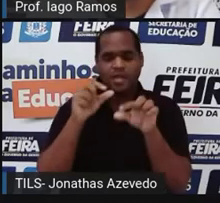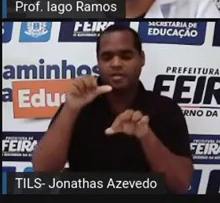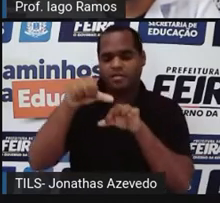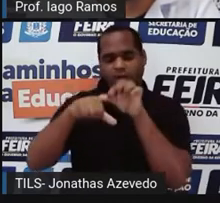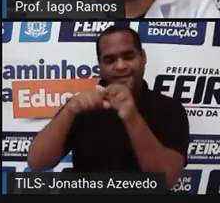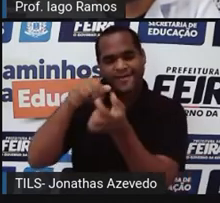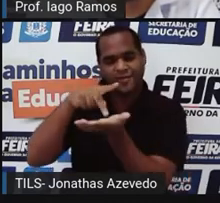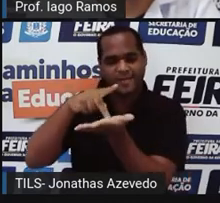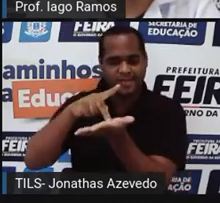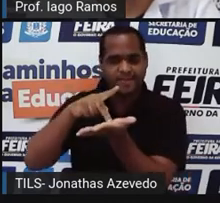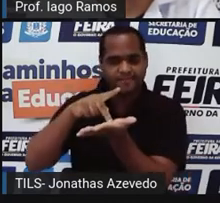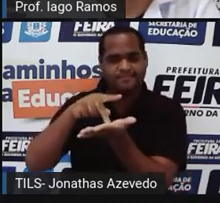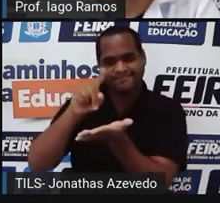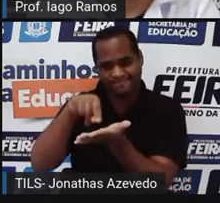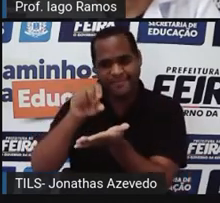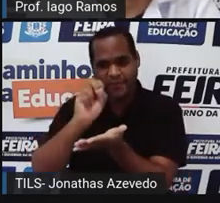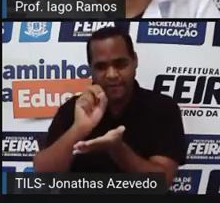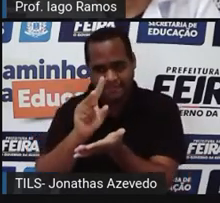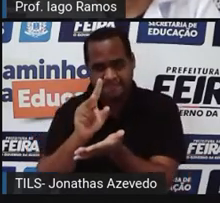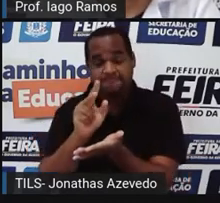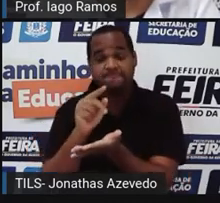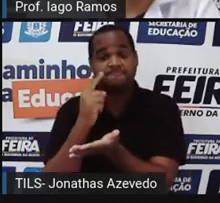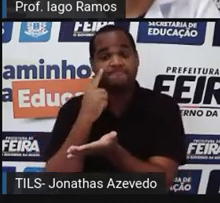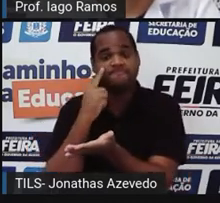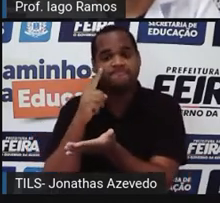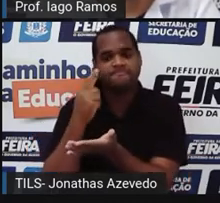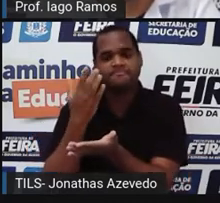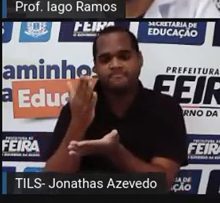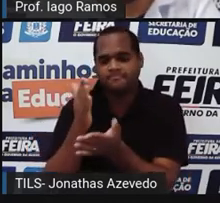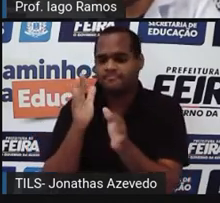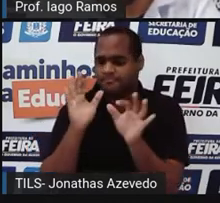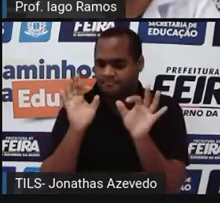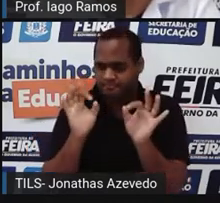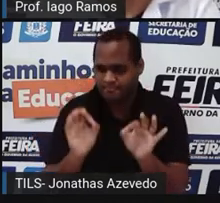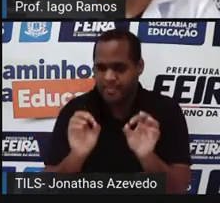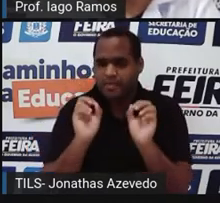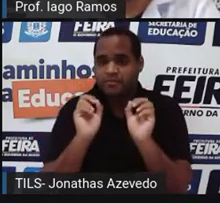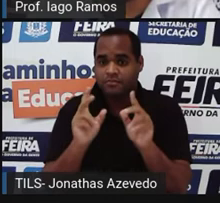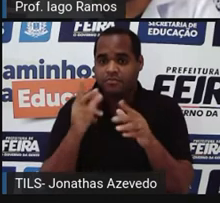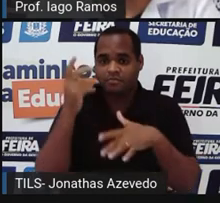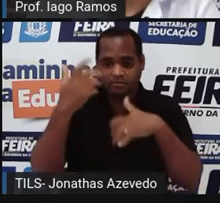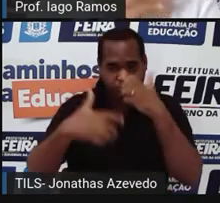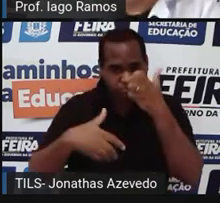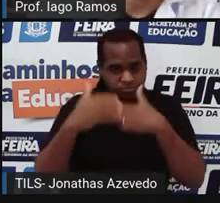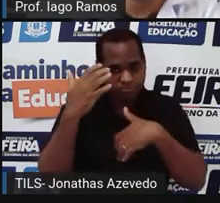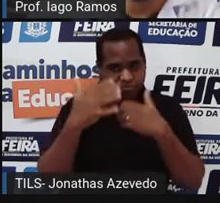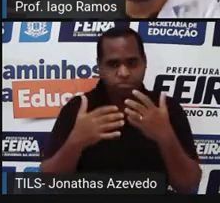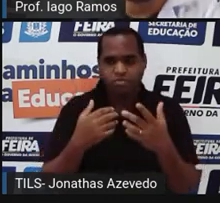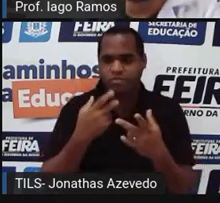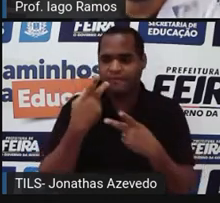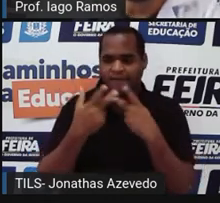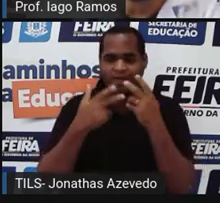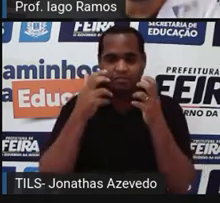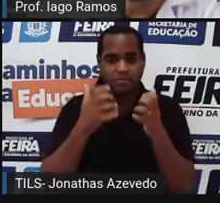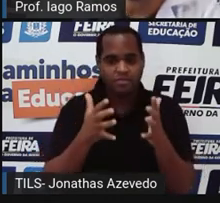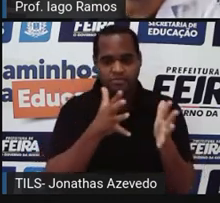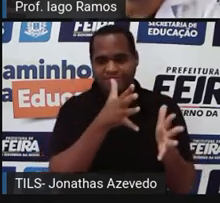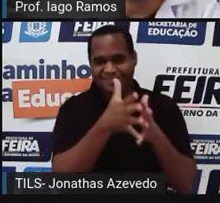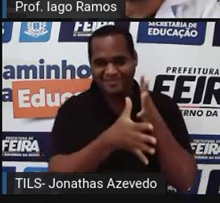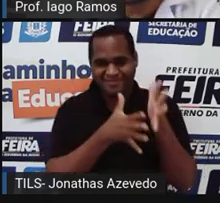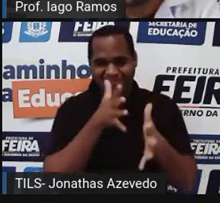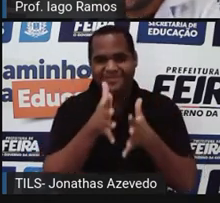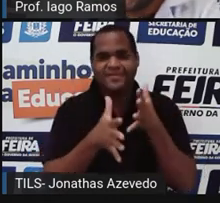transformações geométricas, tá bom? Então a gente sempre acaba falando de coisas que a gente já teve a